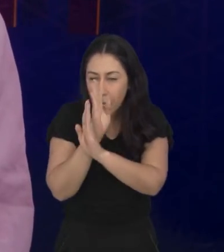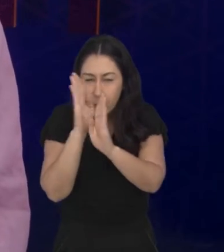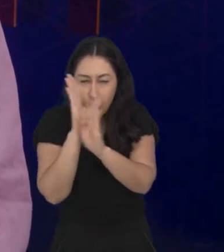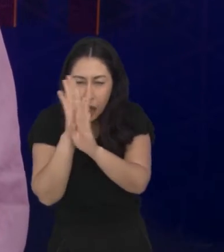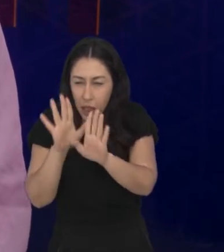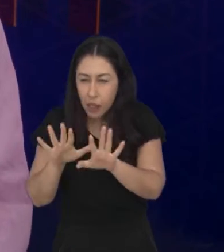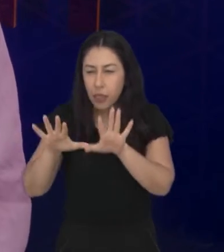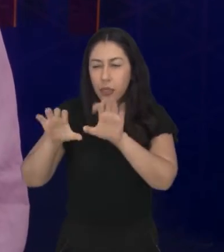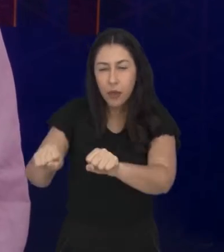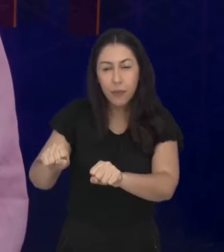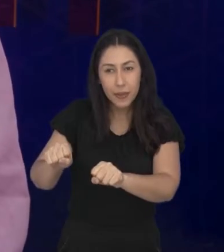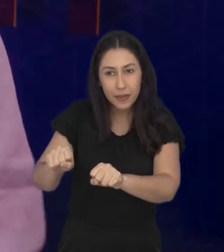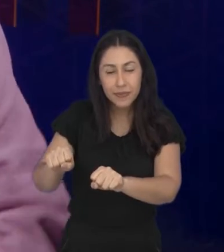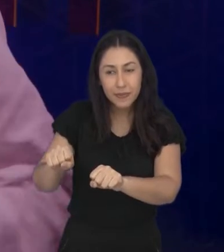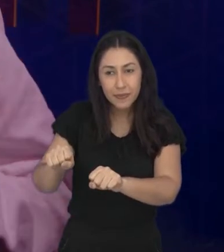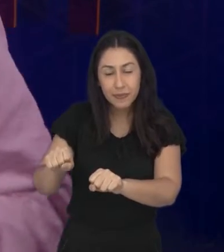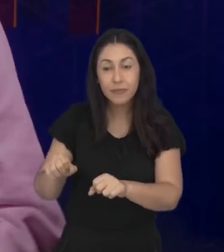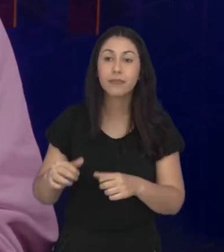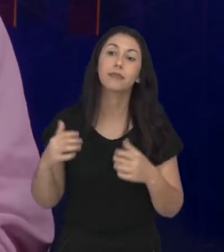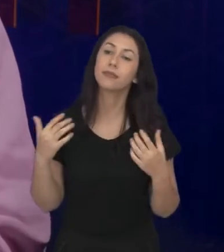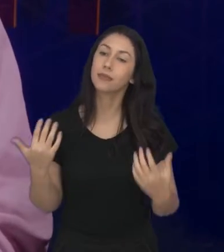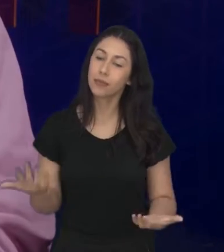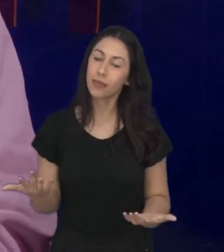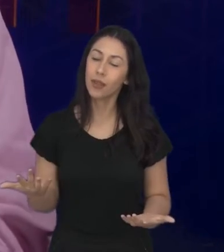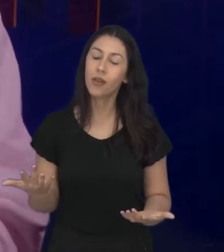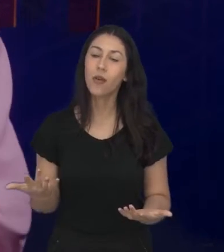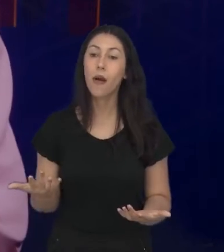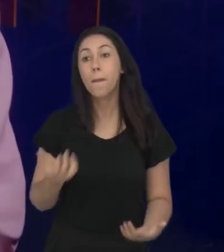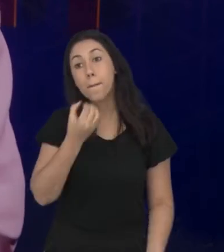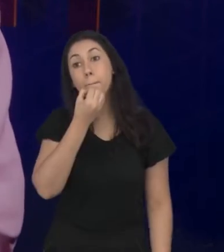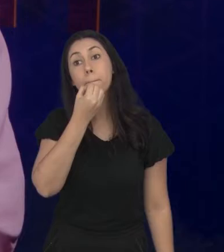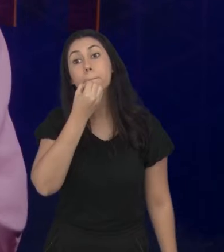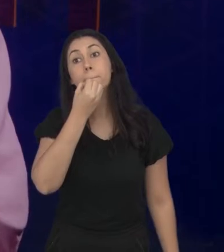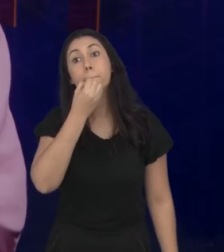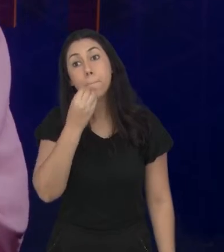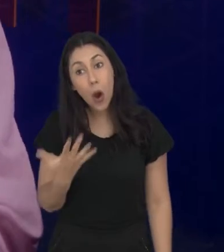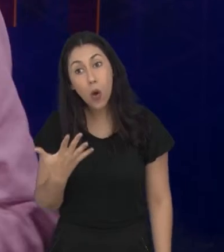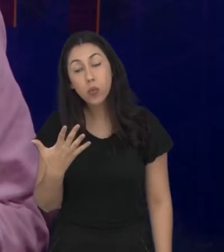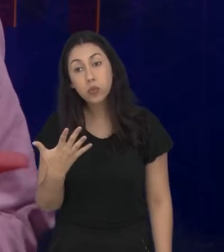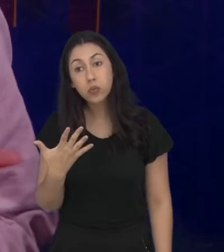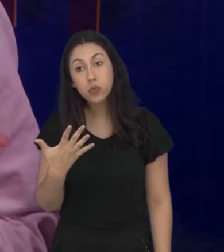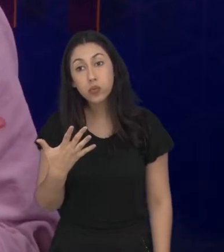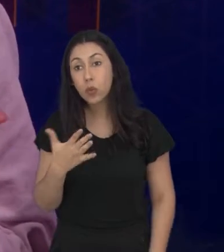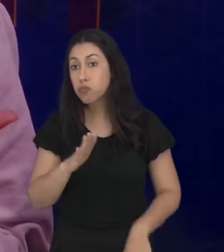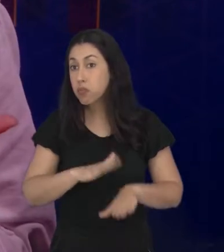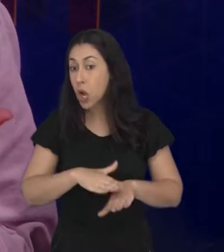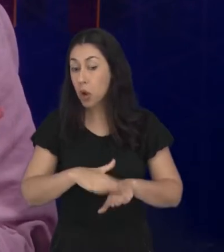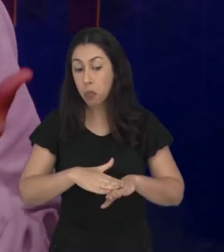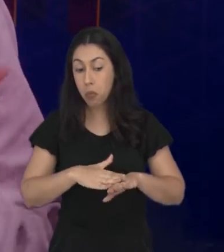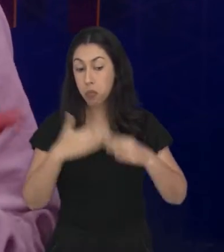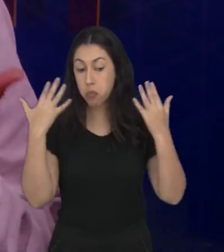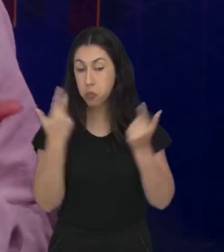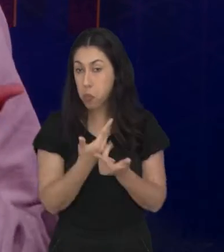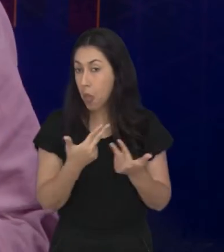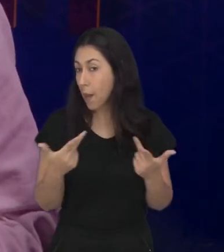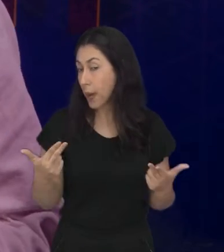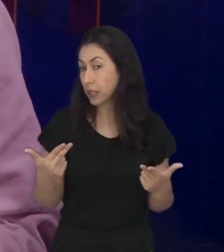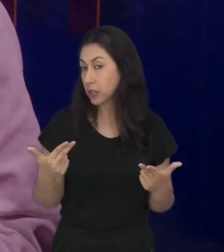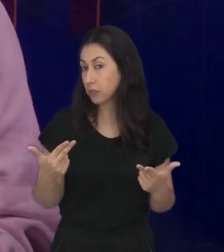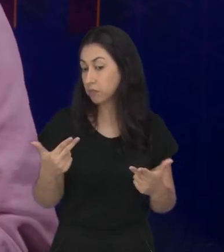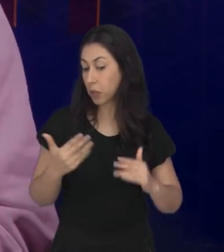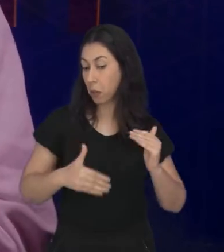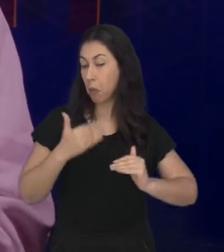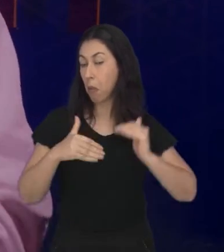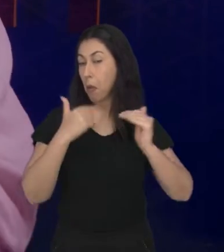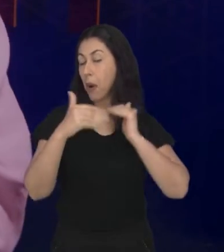presas que também têm hábitos noturnos. Então é uma vantagem evolutiva para os animais ter comportamento